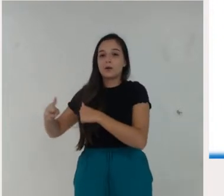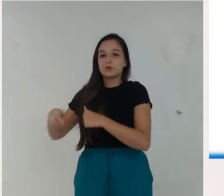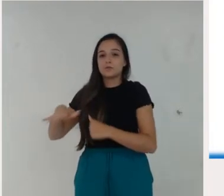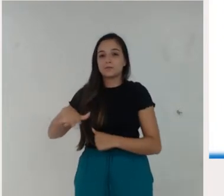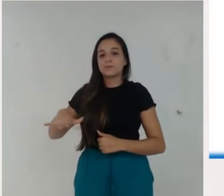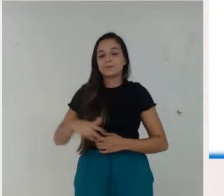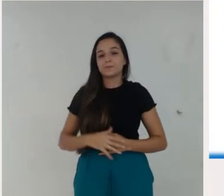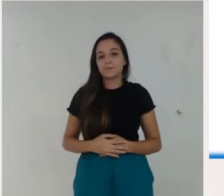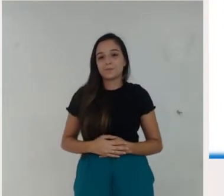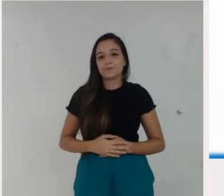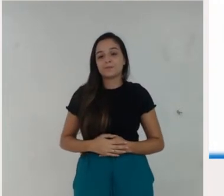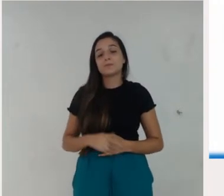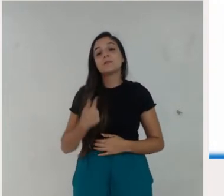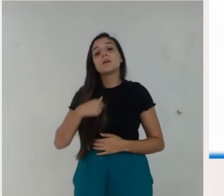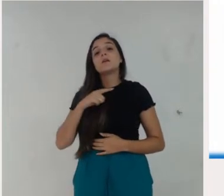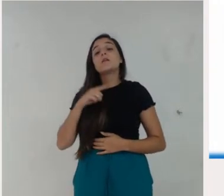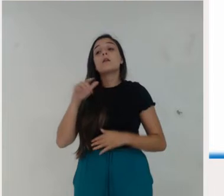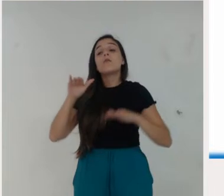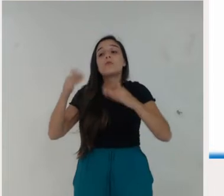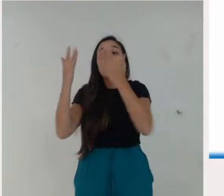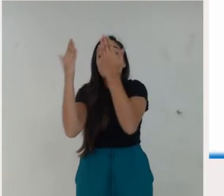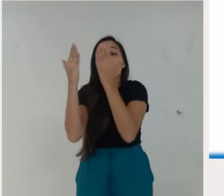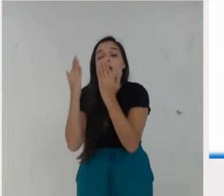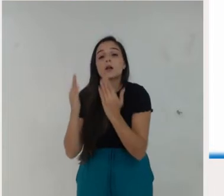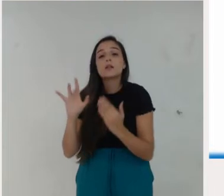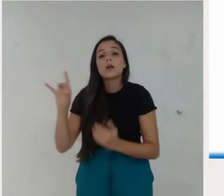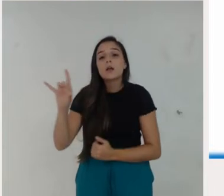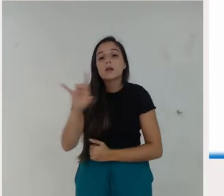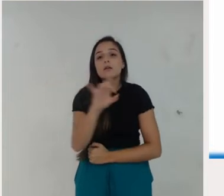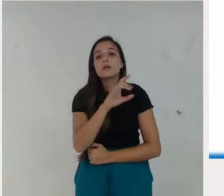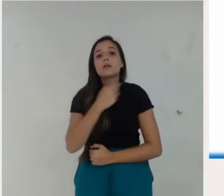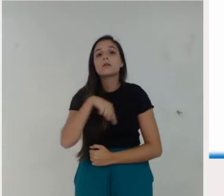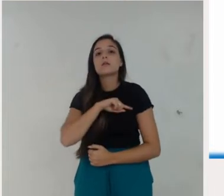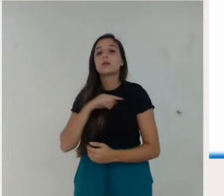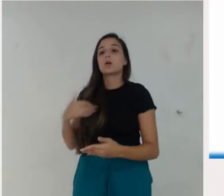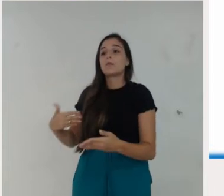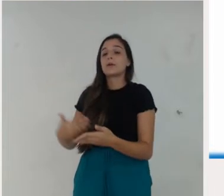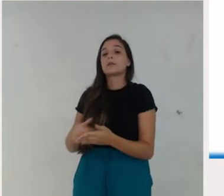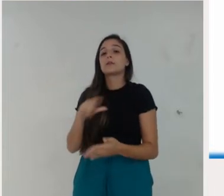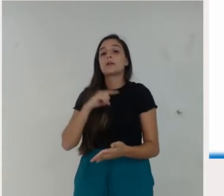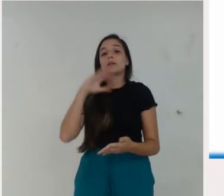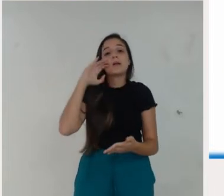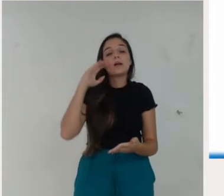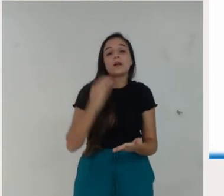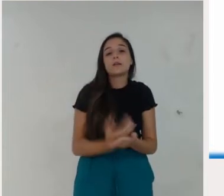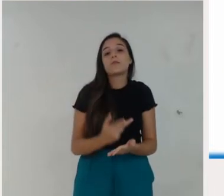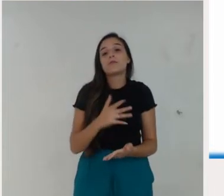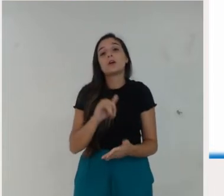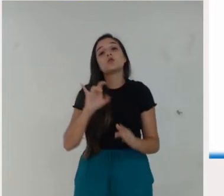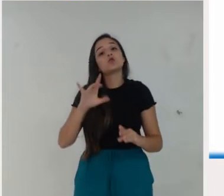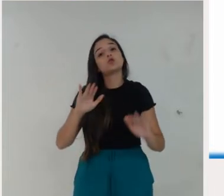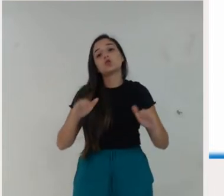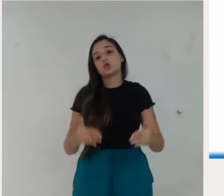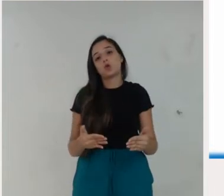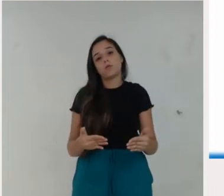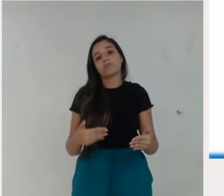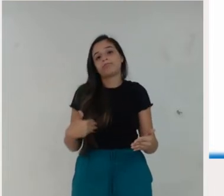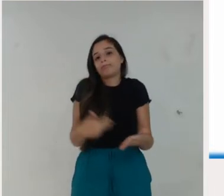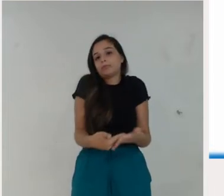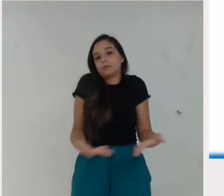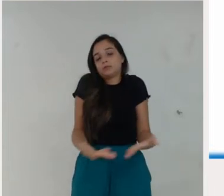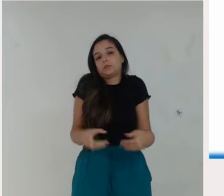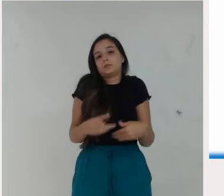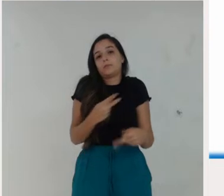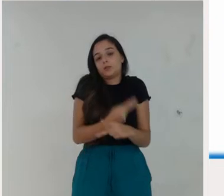analisá-los, a gente encontra o seguinte. Primeiro, até esse momento, teses a gente vai ter somente na PEGET. De